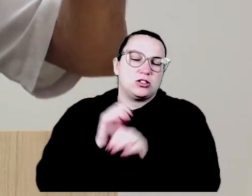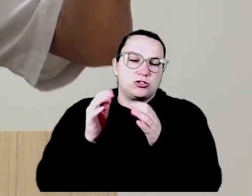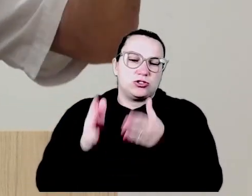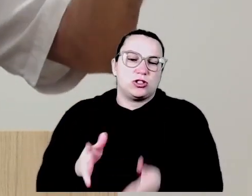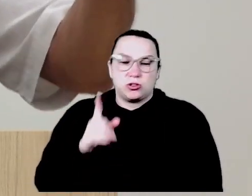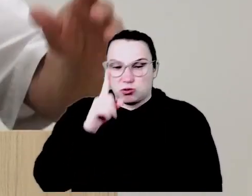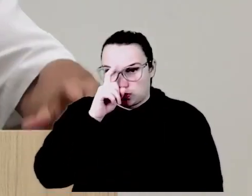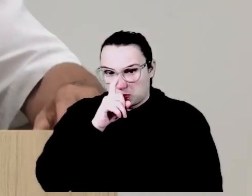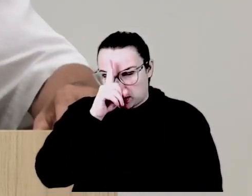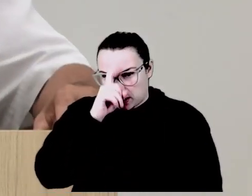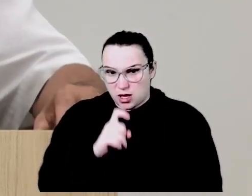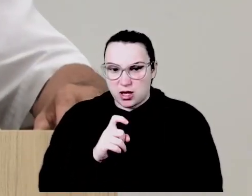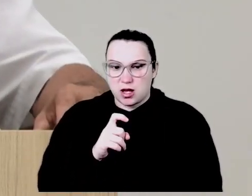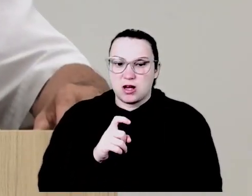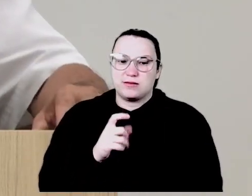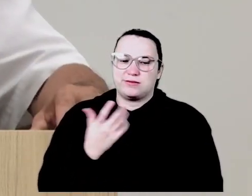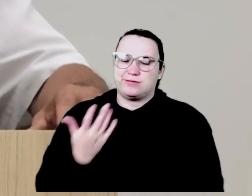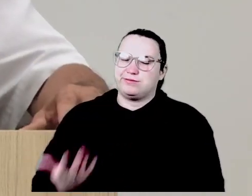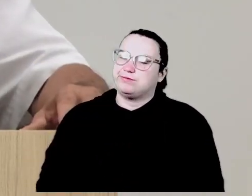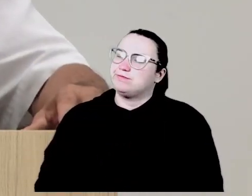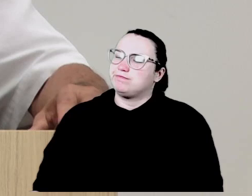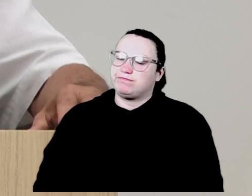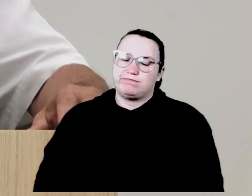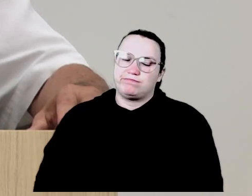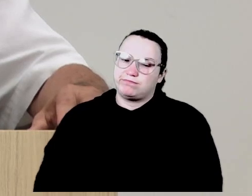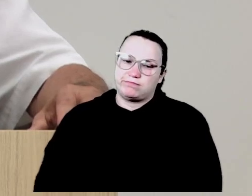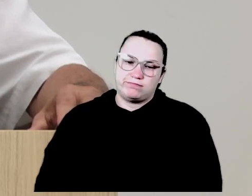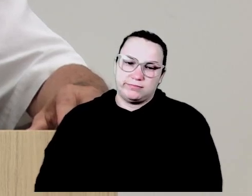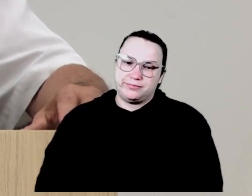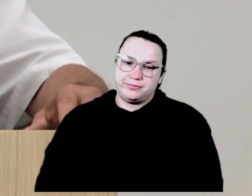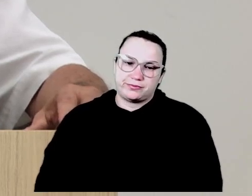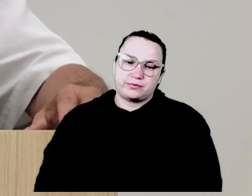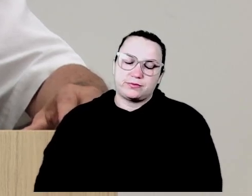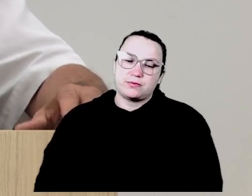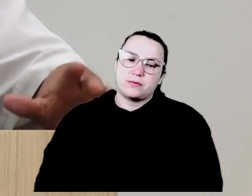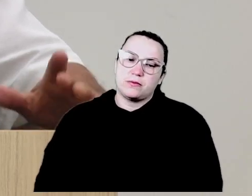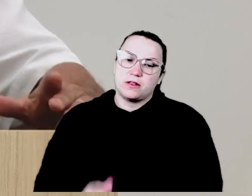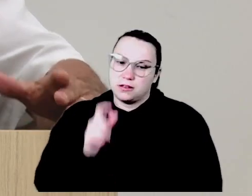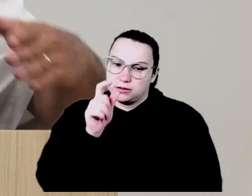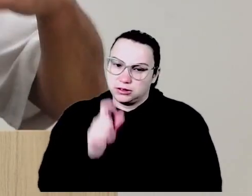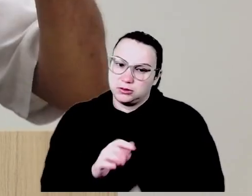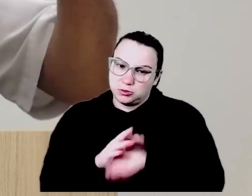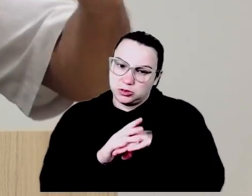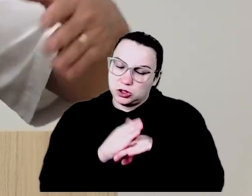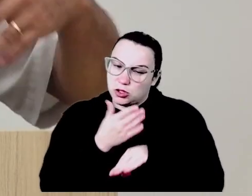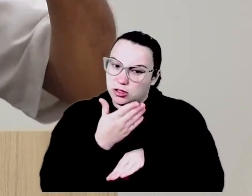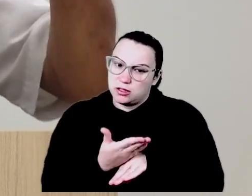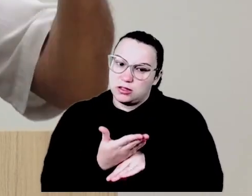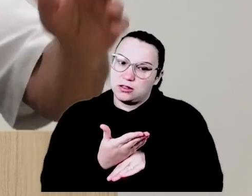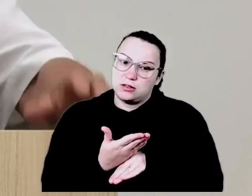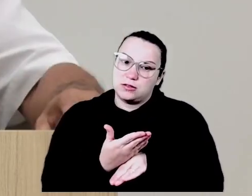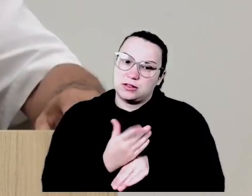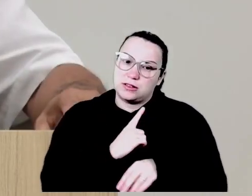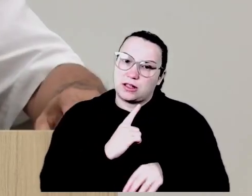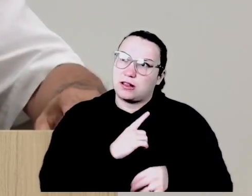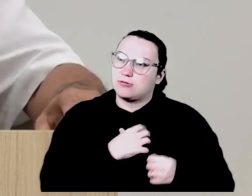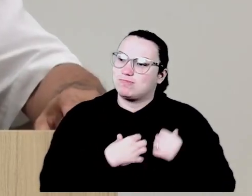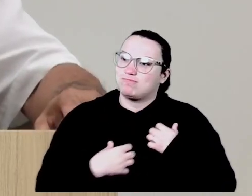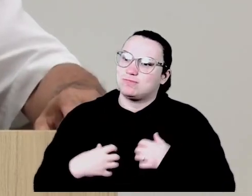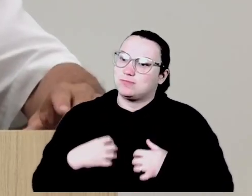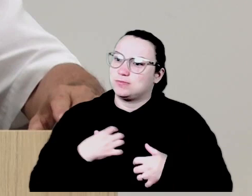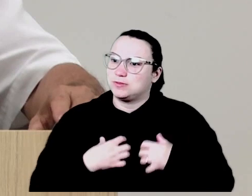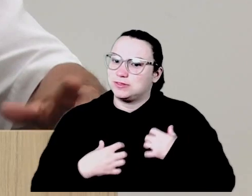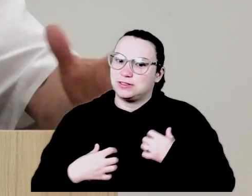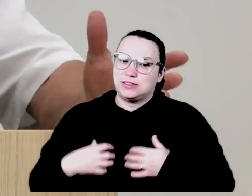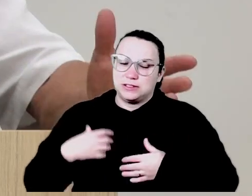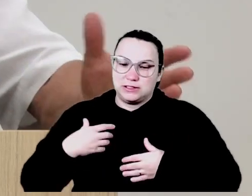né A a nível Regional aí e o paciente tem toda essa essa essas